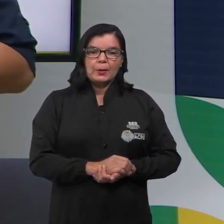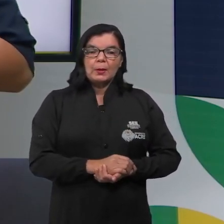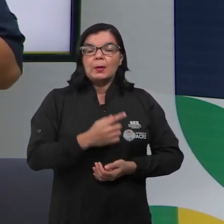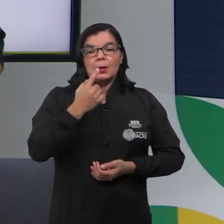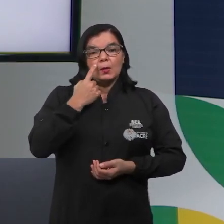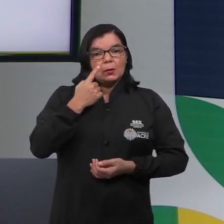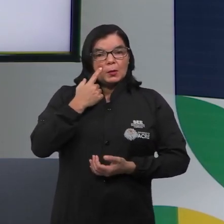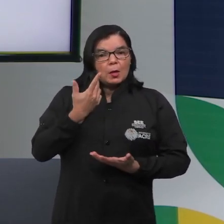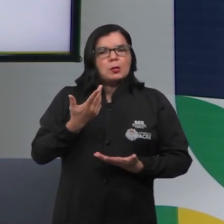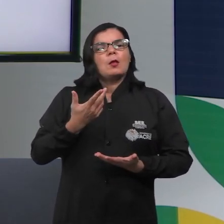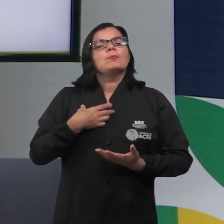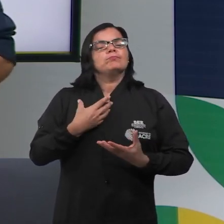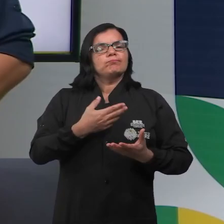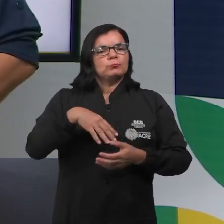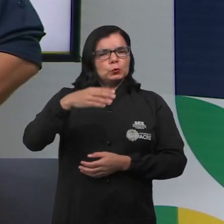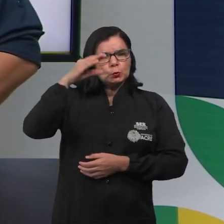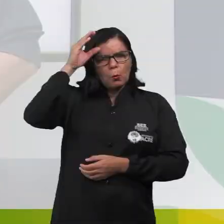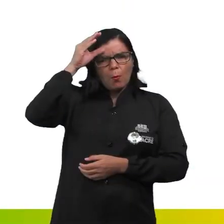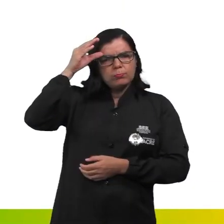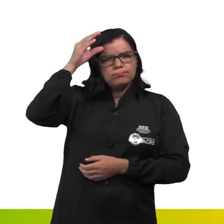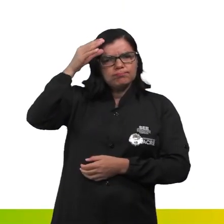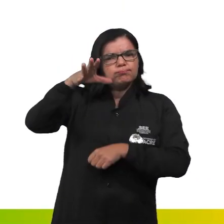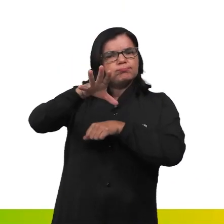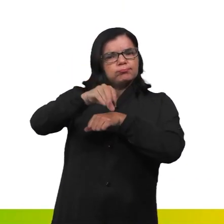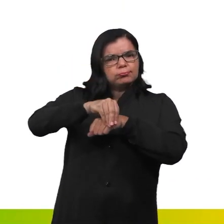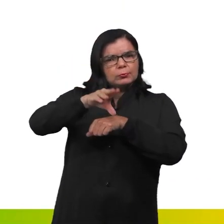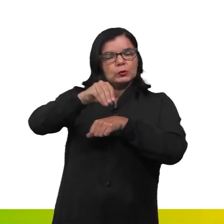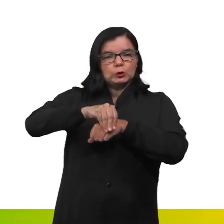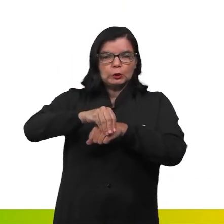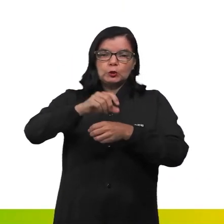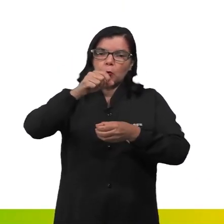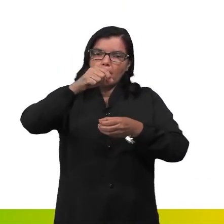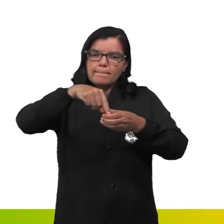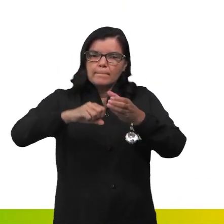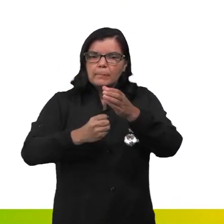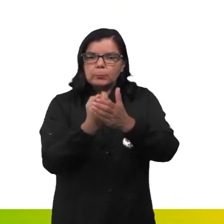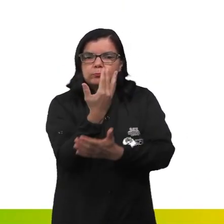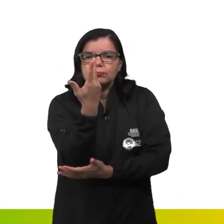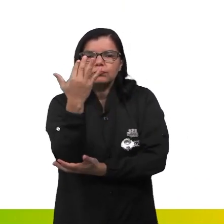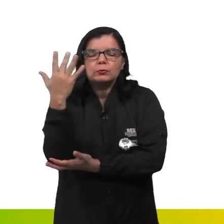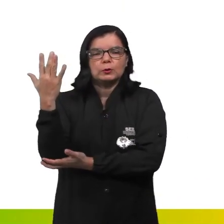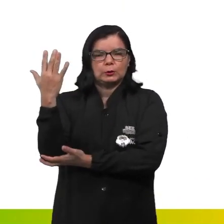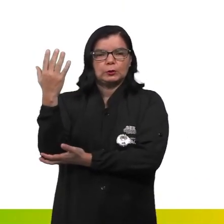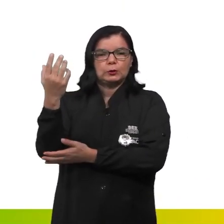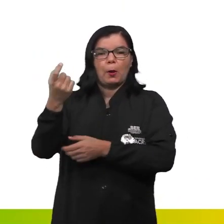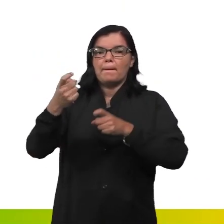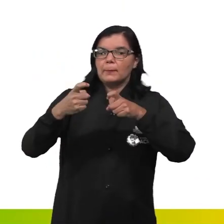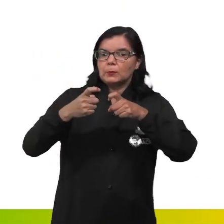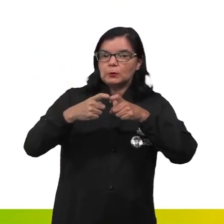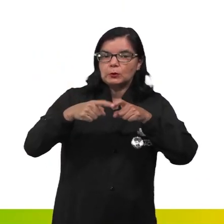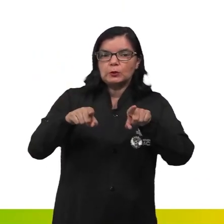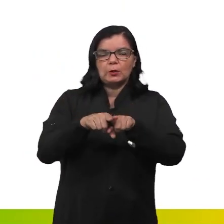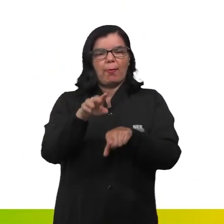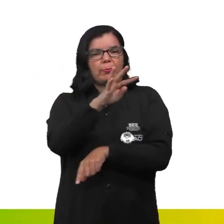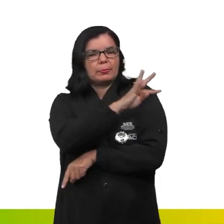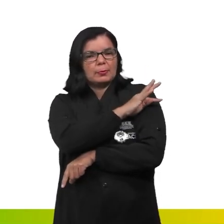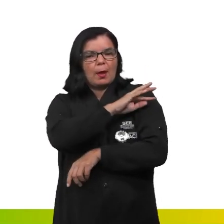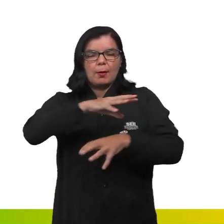Então, pessoal, eles têm muito conhecimento em termos de plantas medicinais, técnicas